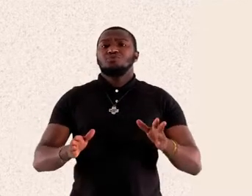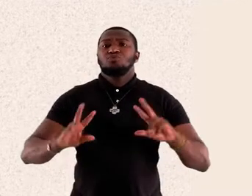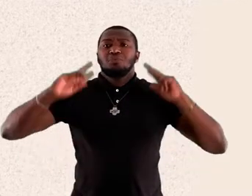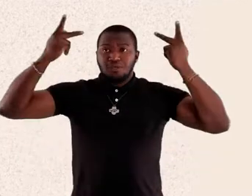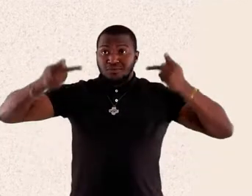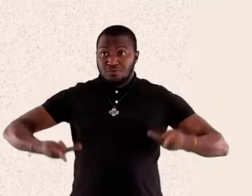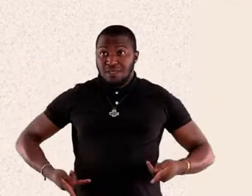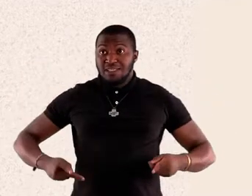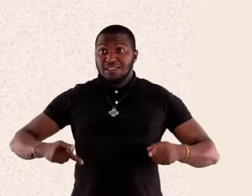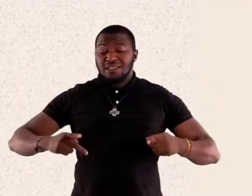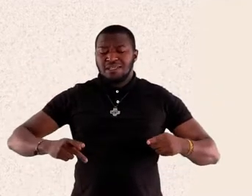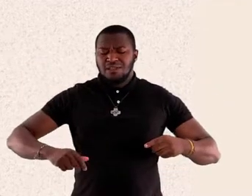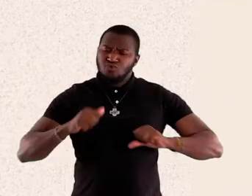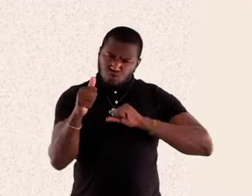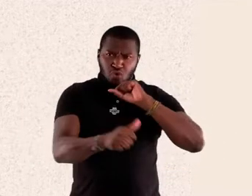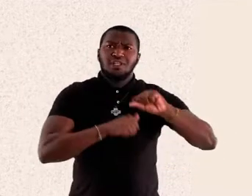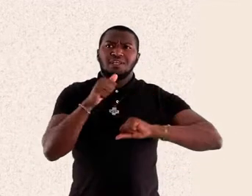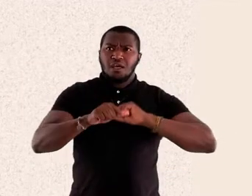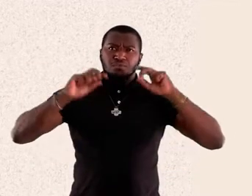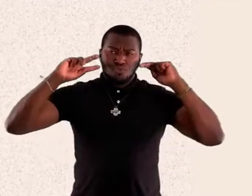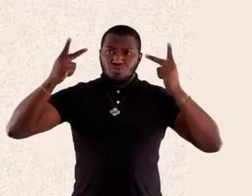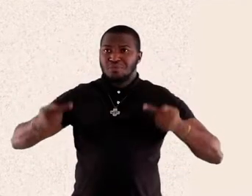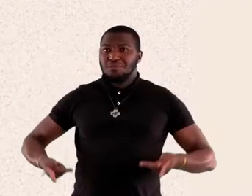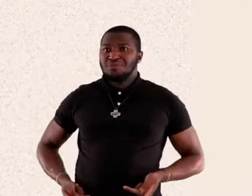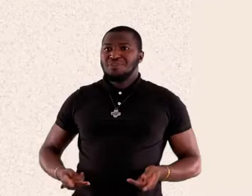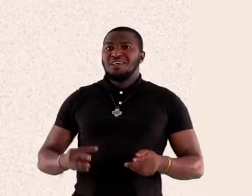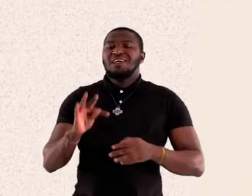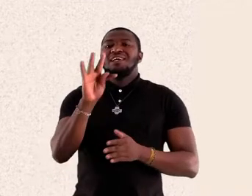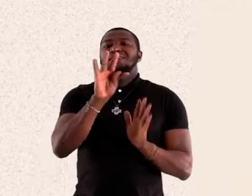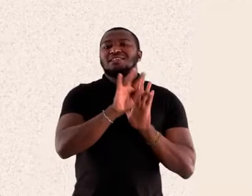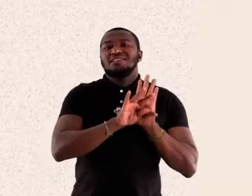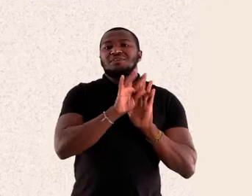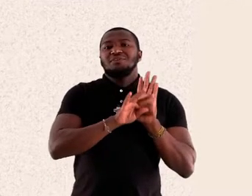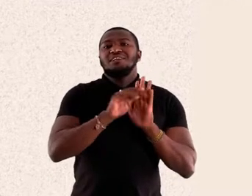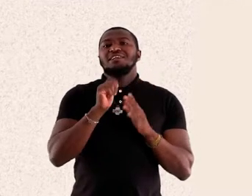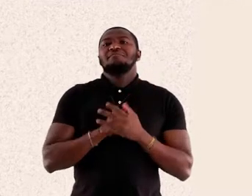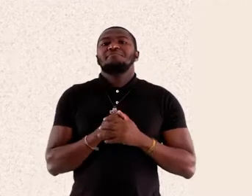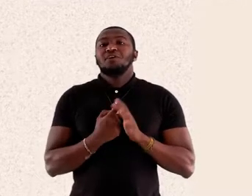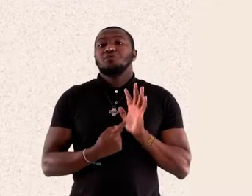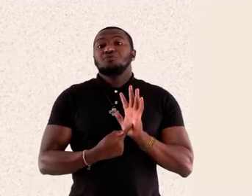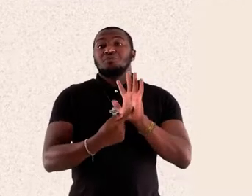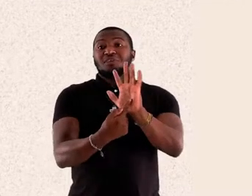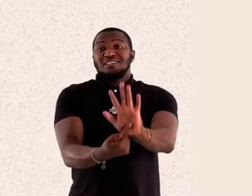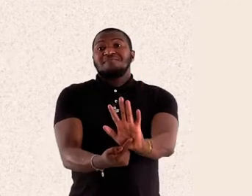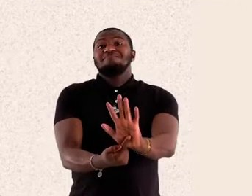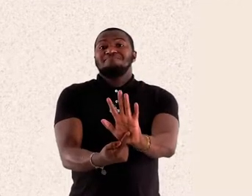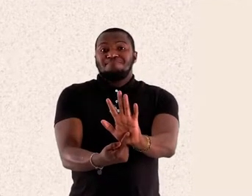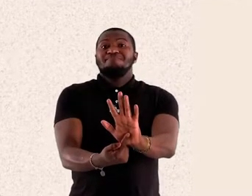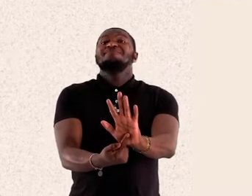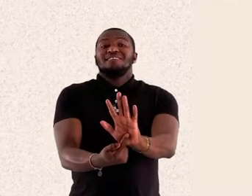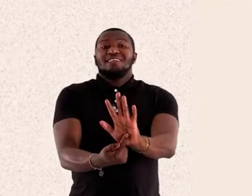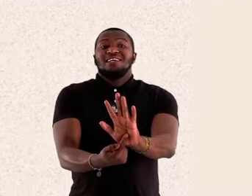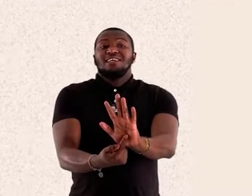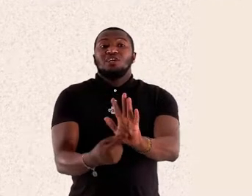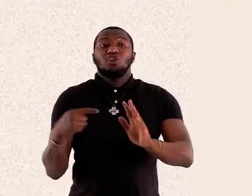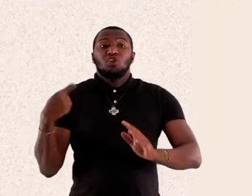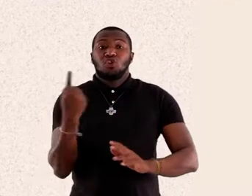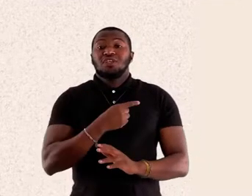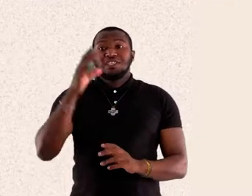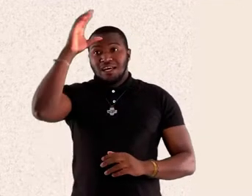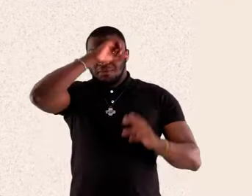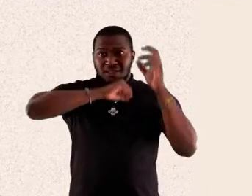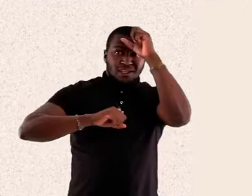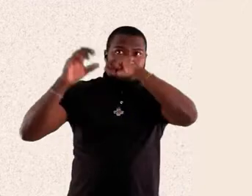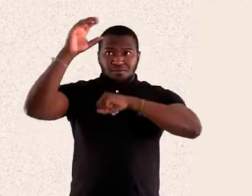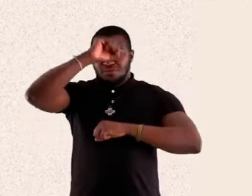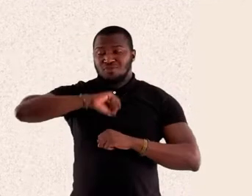humanos e essa teoria ecológica do selfie né a gente aprende a se com o outro e